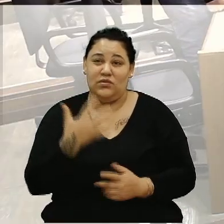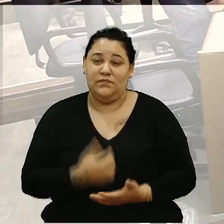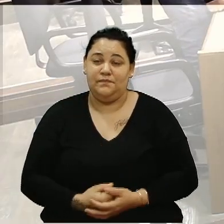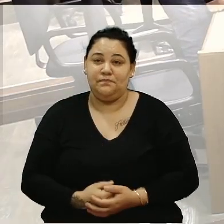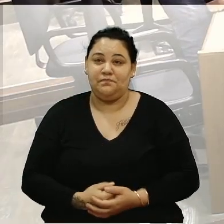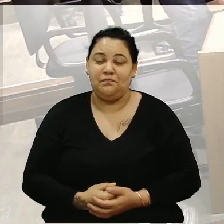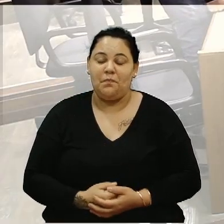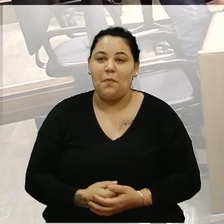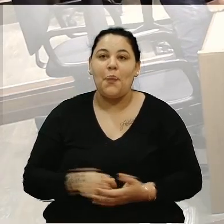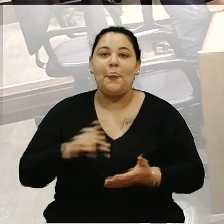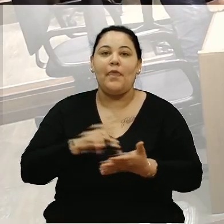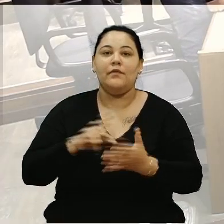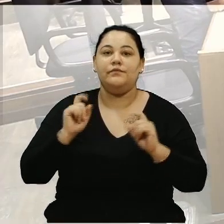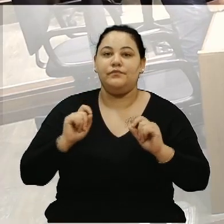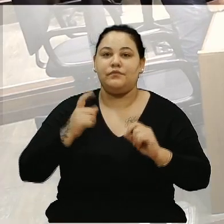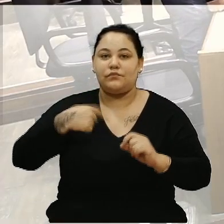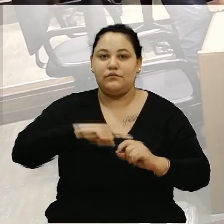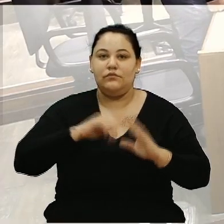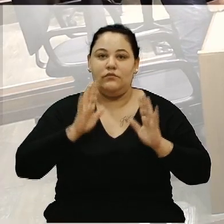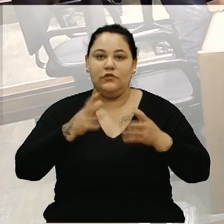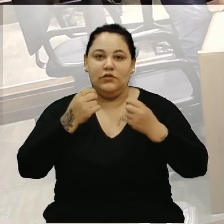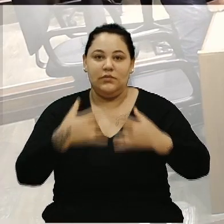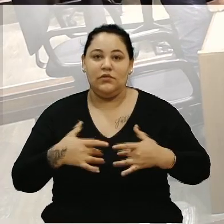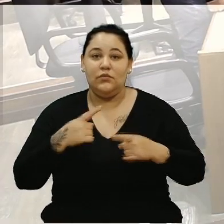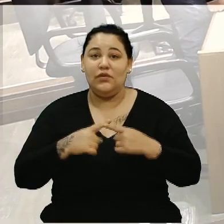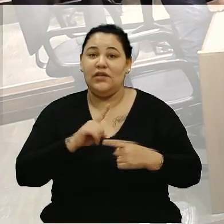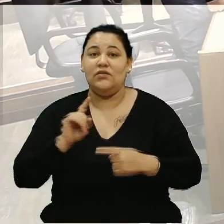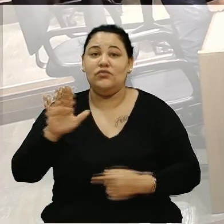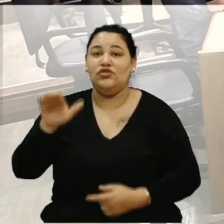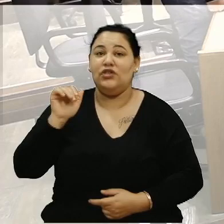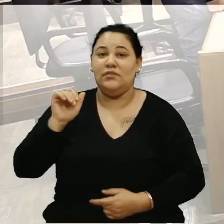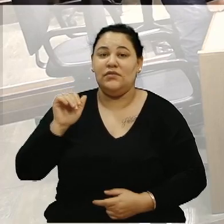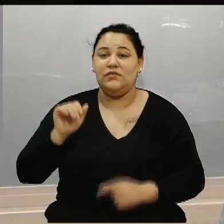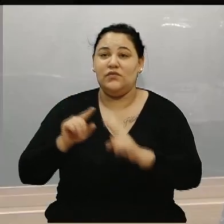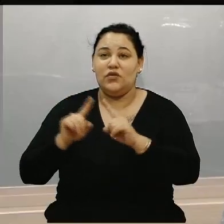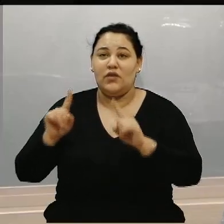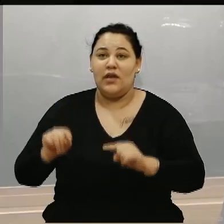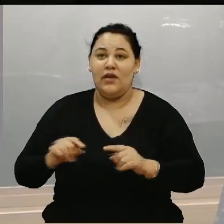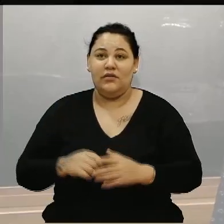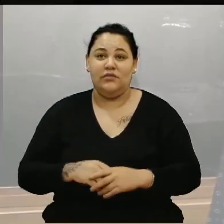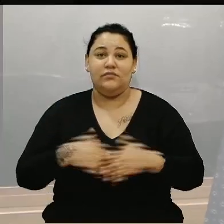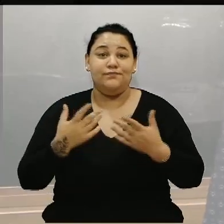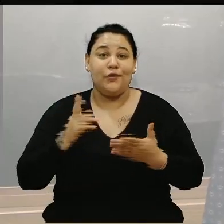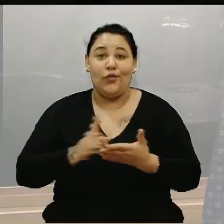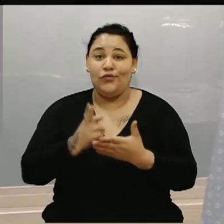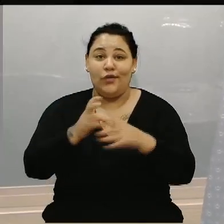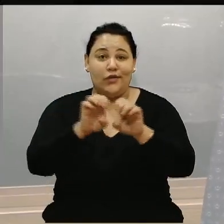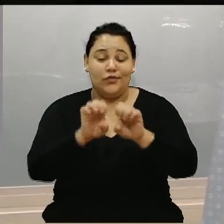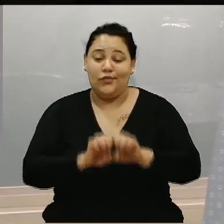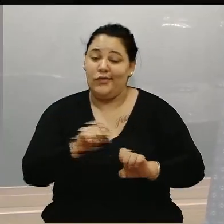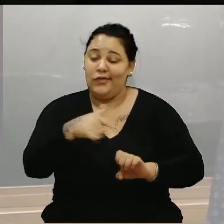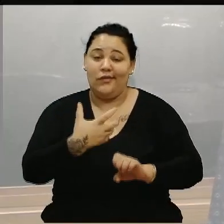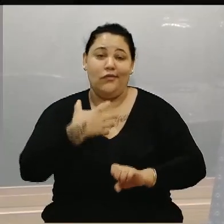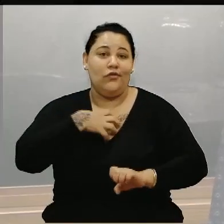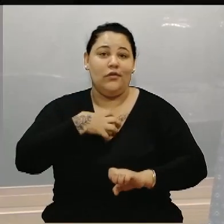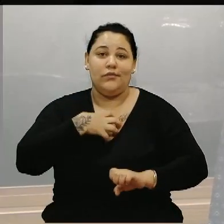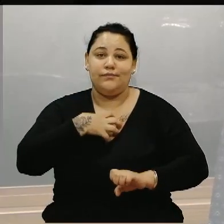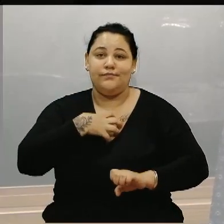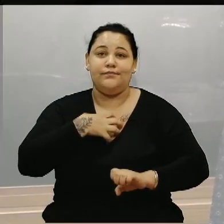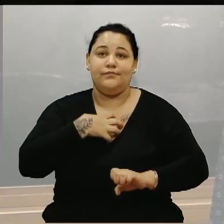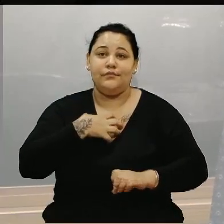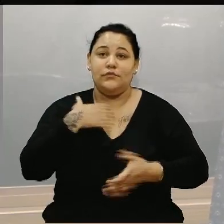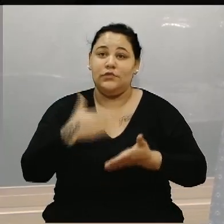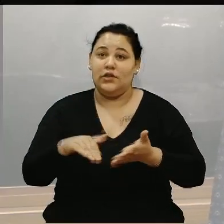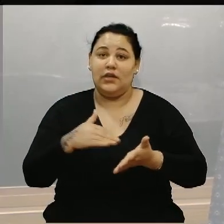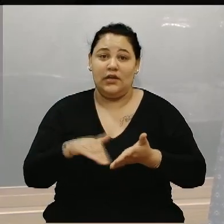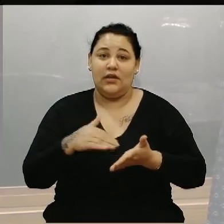seguinte, né? Nós falamos várias vezes, por que não foram nomeados servidores? Enquanto continuar com a estrutura que tem, o secretário vai ficar